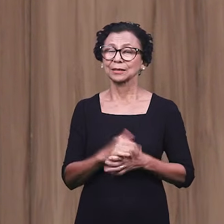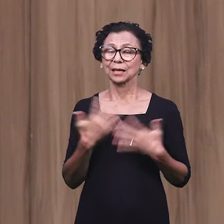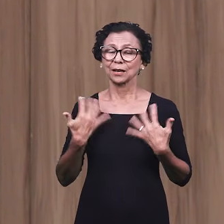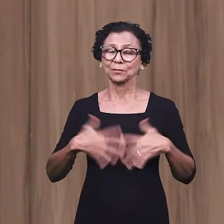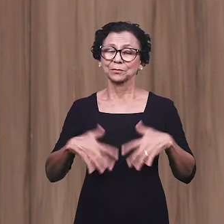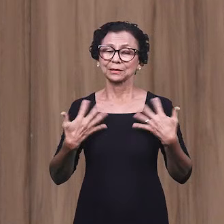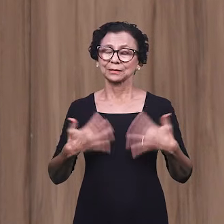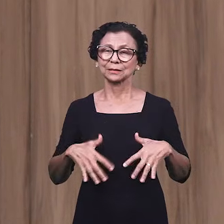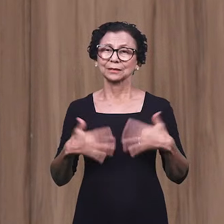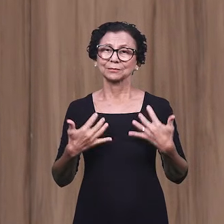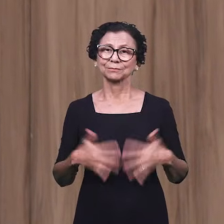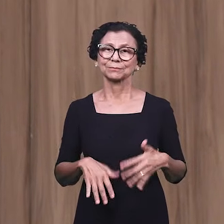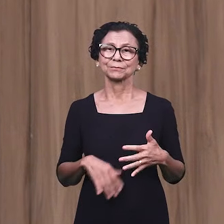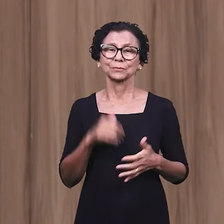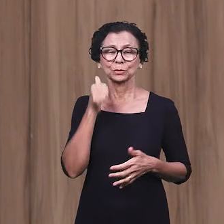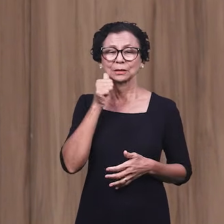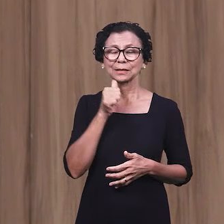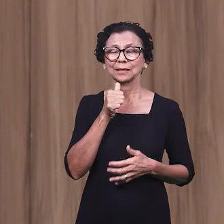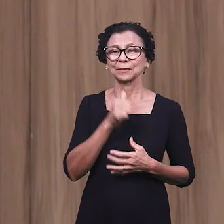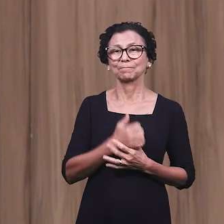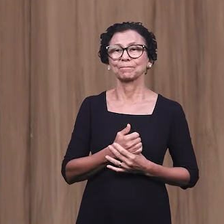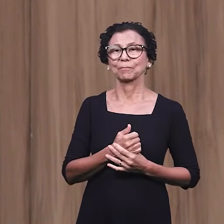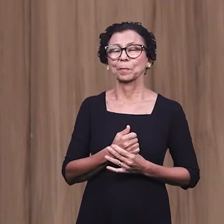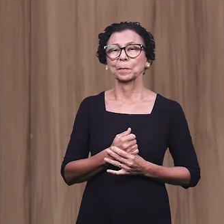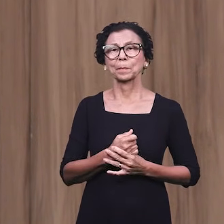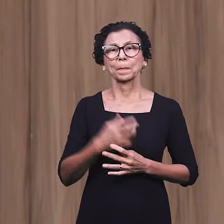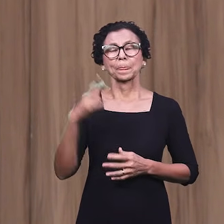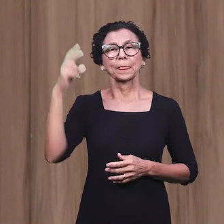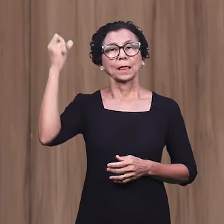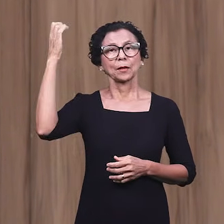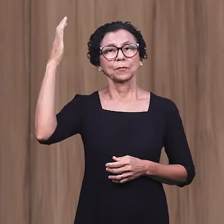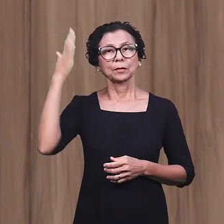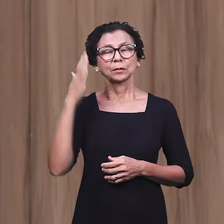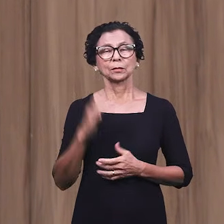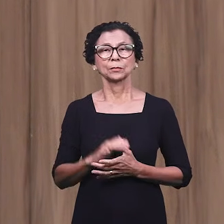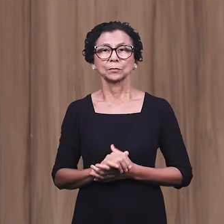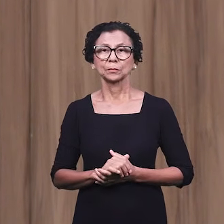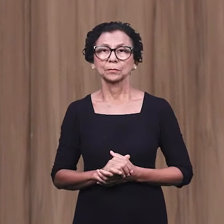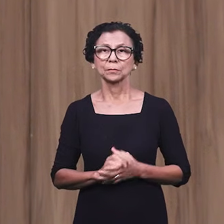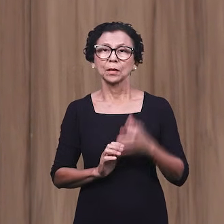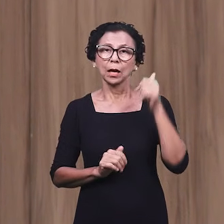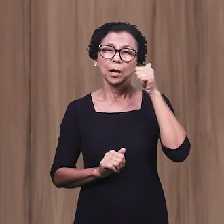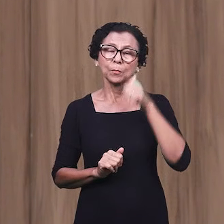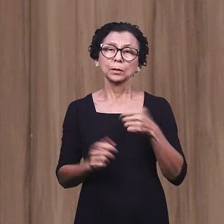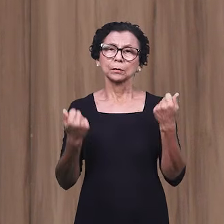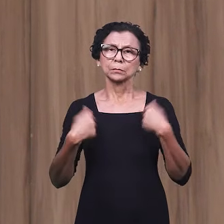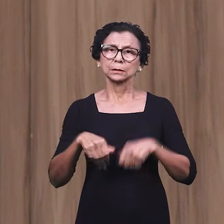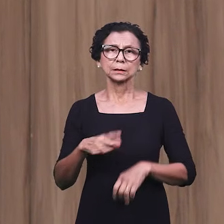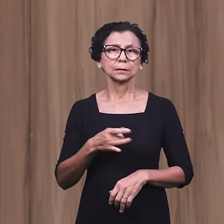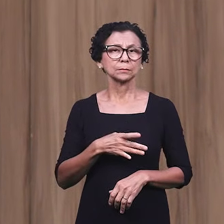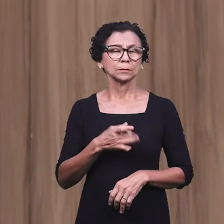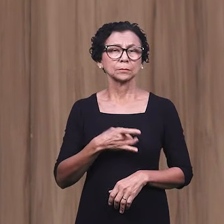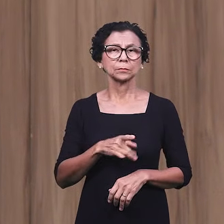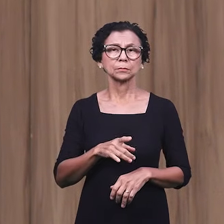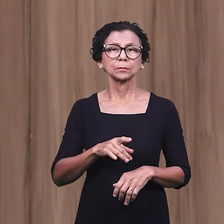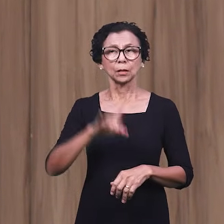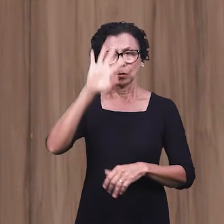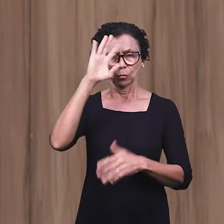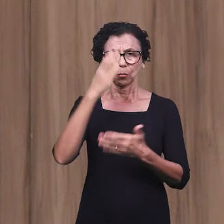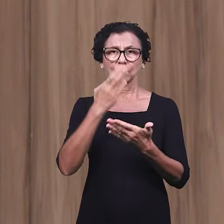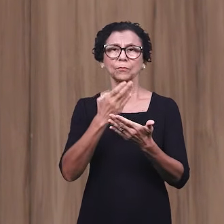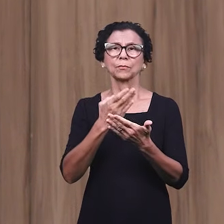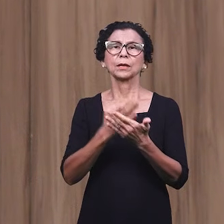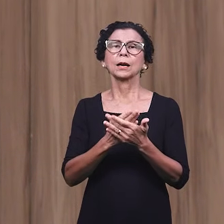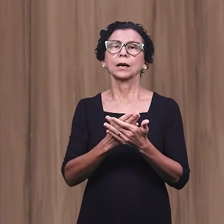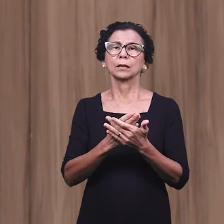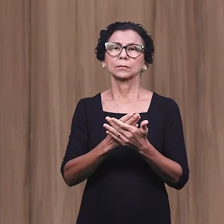da graça do Senhor em sua saúde e na saúde da criança. O Senhor revelou também um homem que tem 38